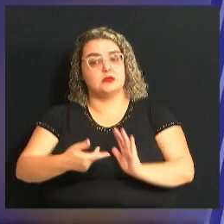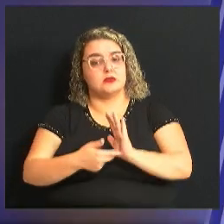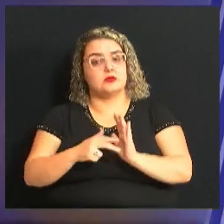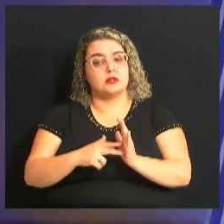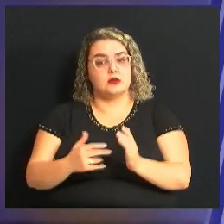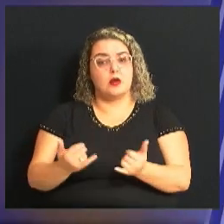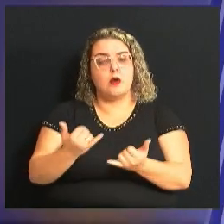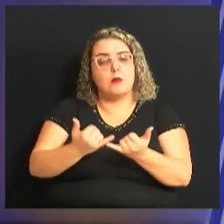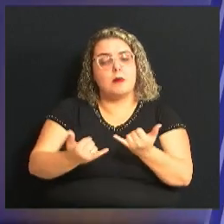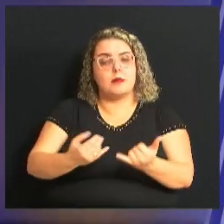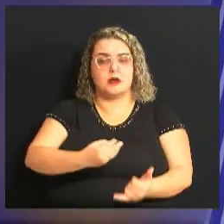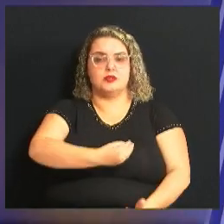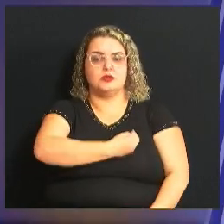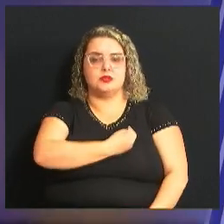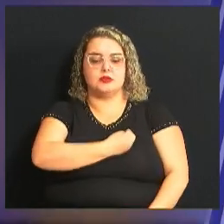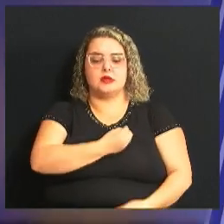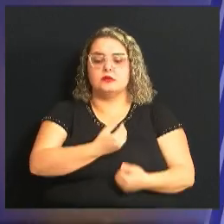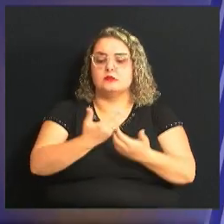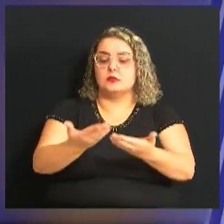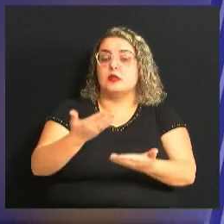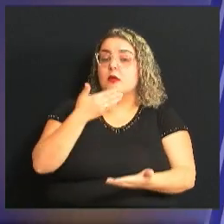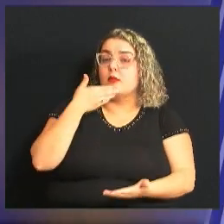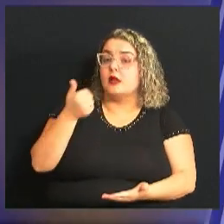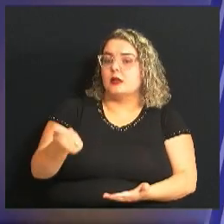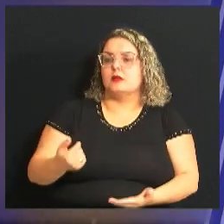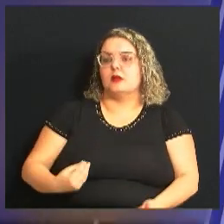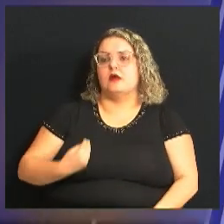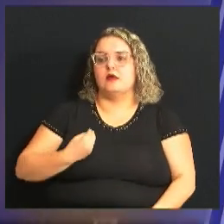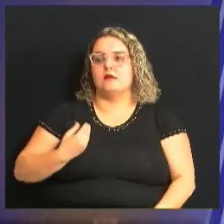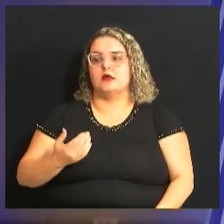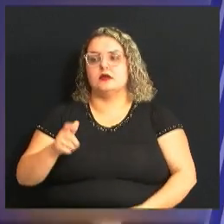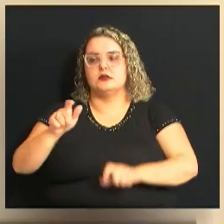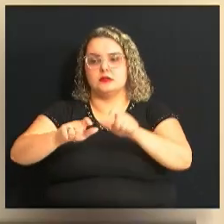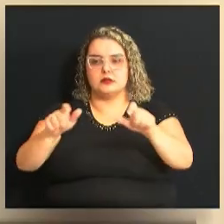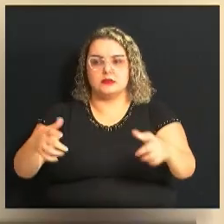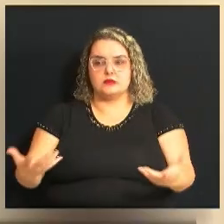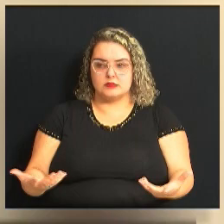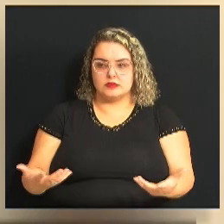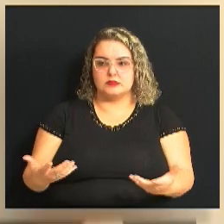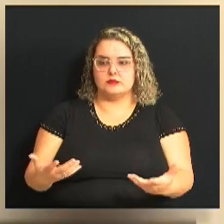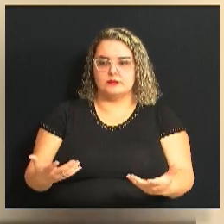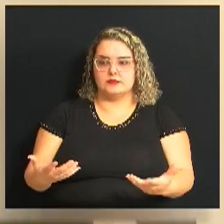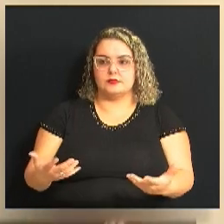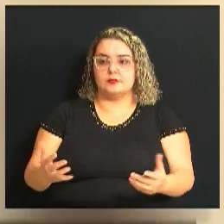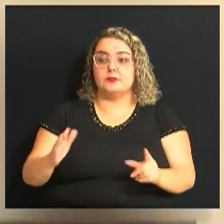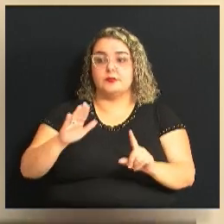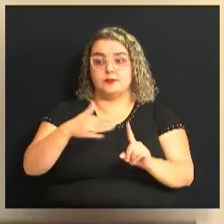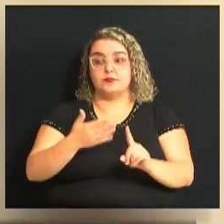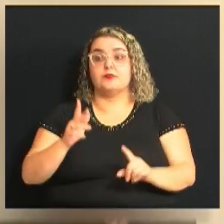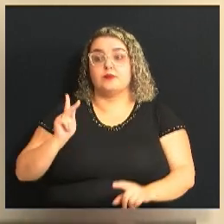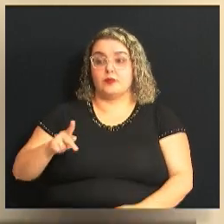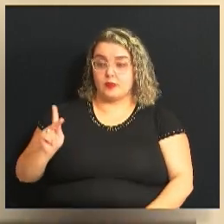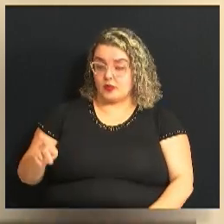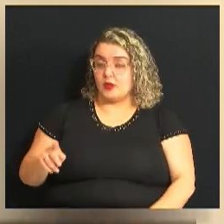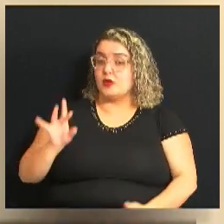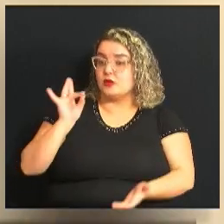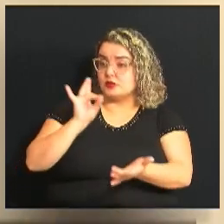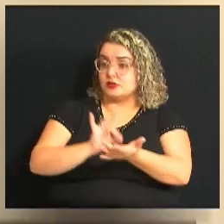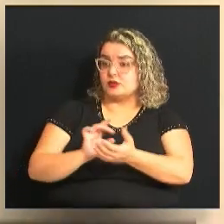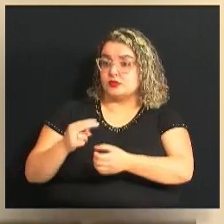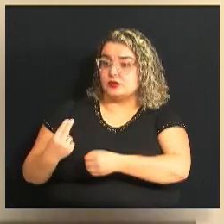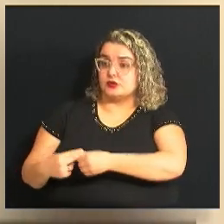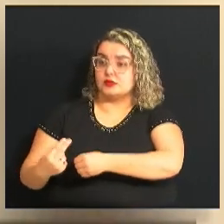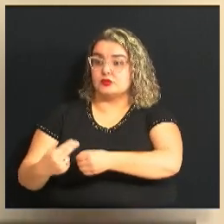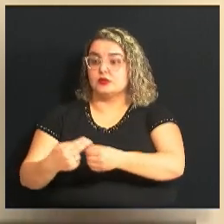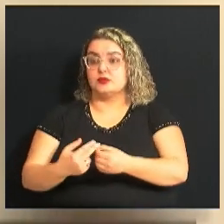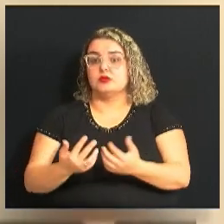nosso tempo, pelo menos, para melhorar a vida dos nossos semelhantes. O homenageado é professor titular da Unicamp desde o